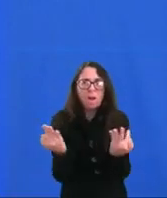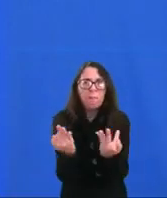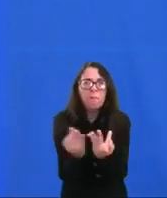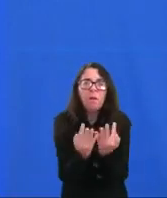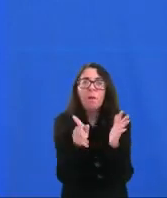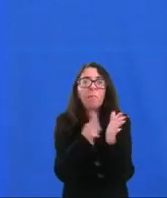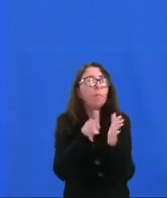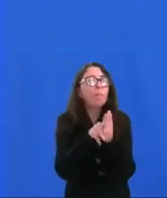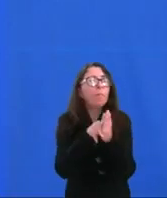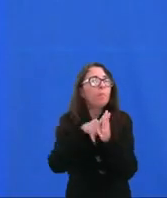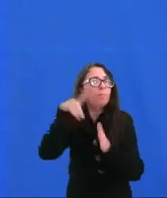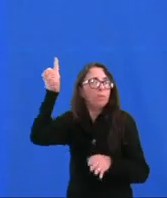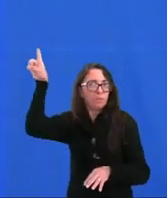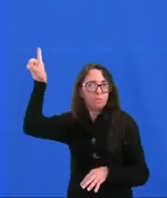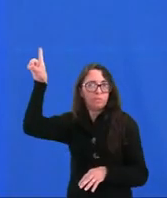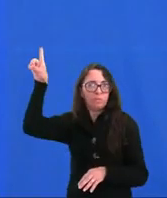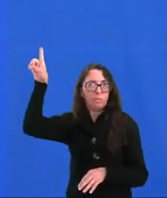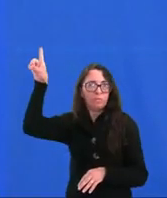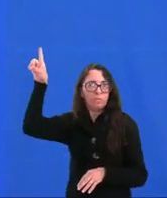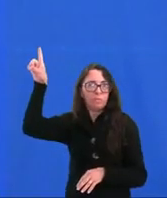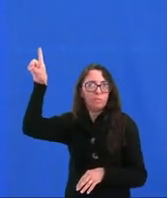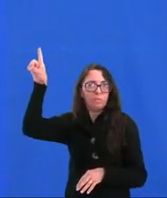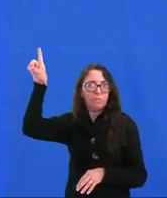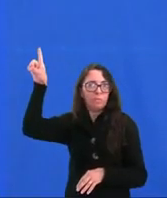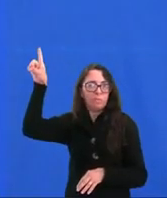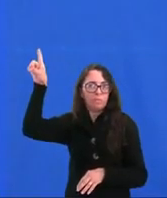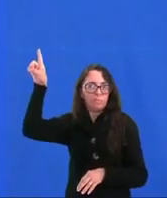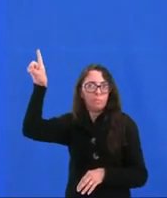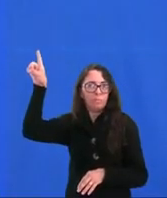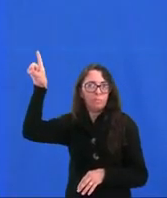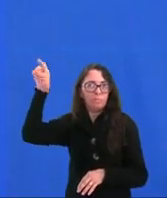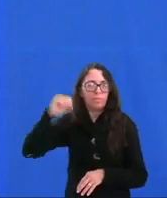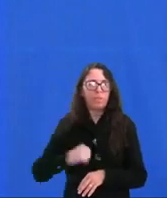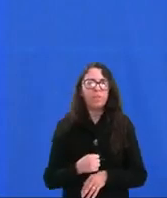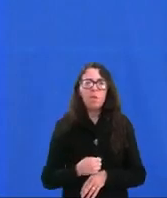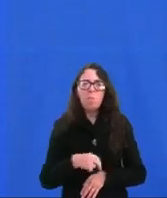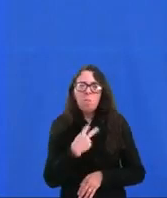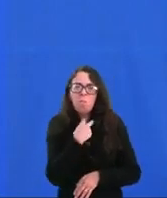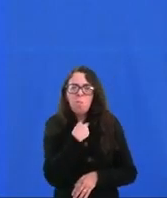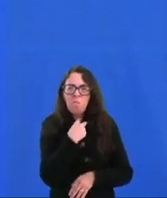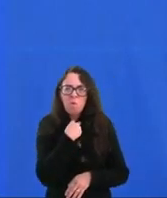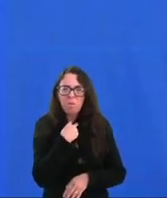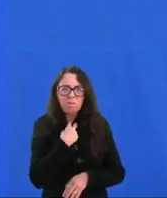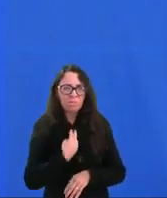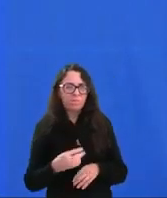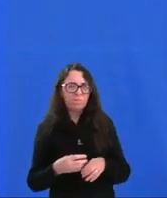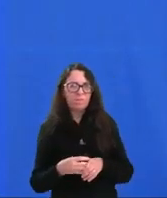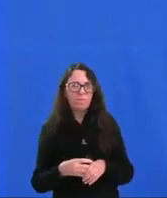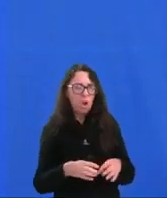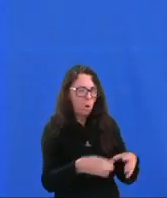Deus para a comunidade. Nós não podemos nos dividir.